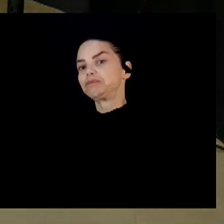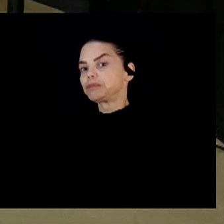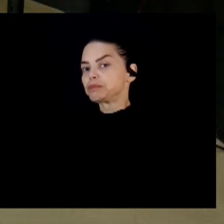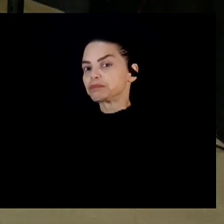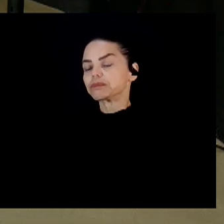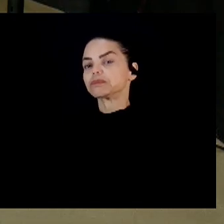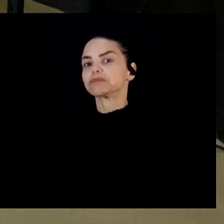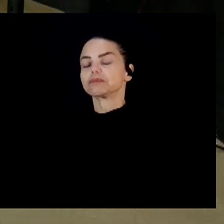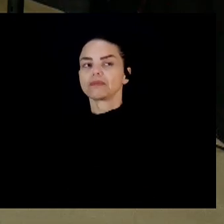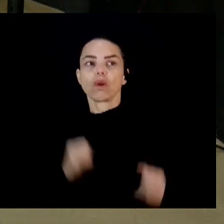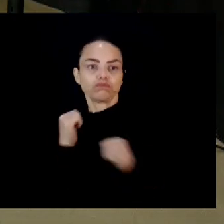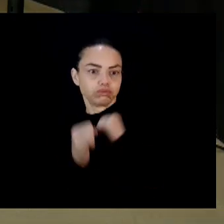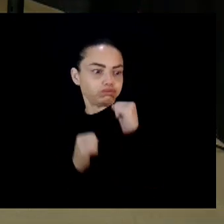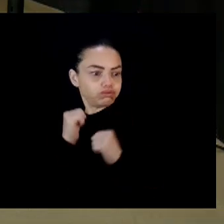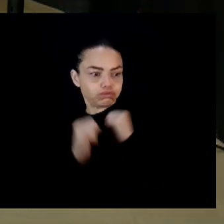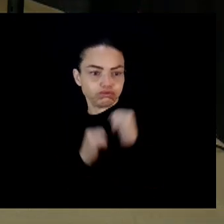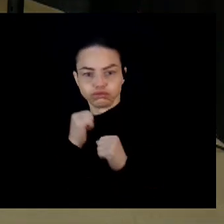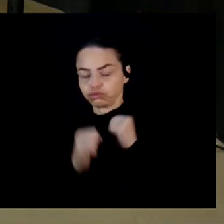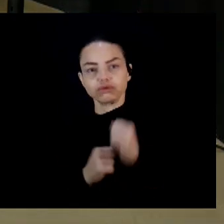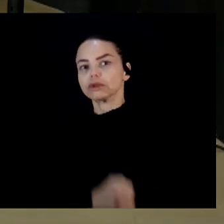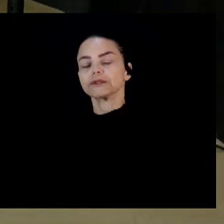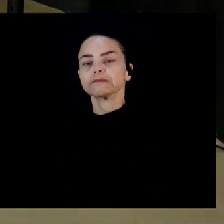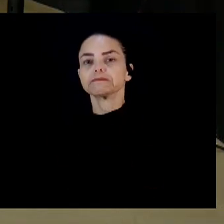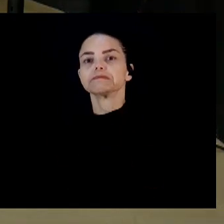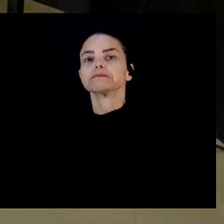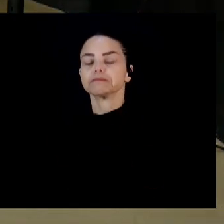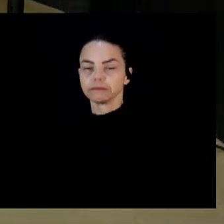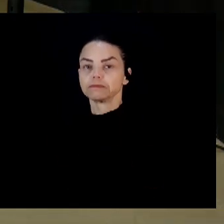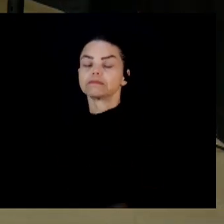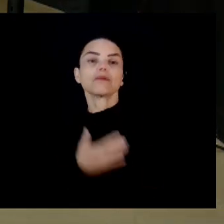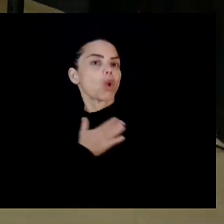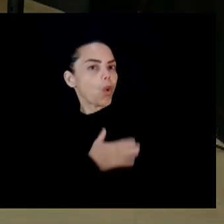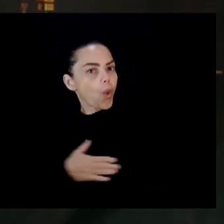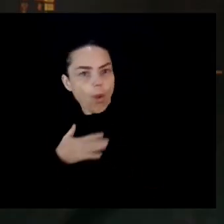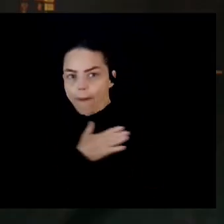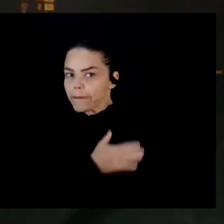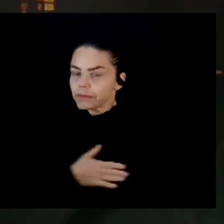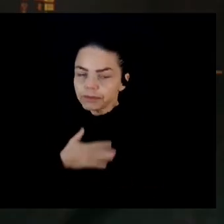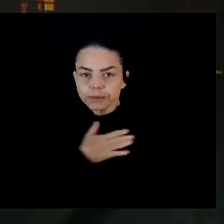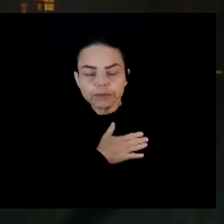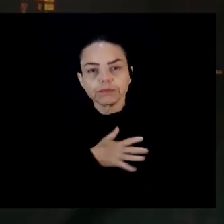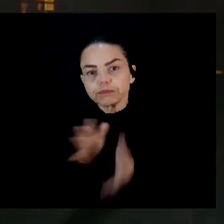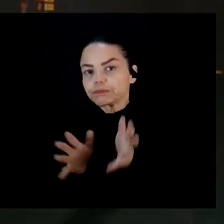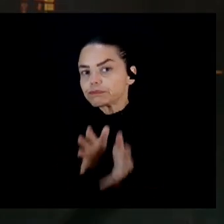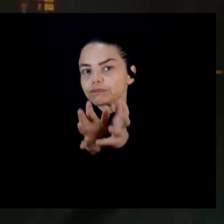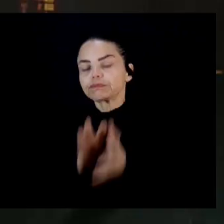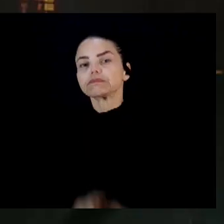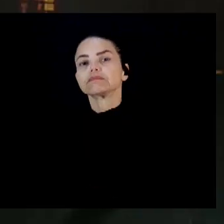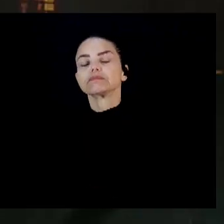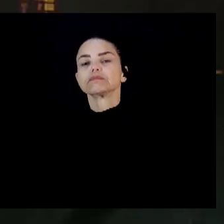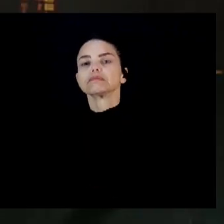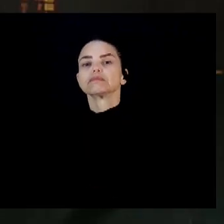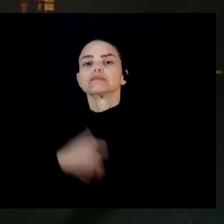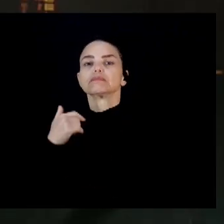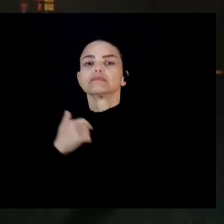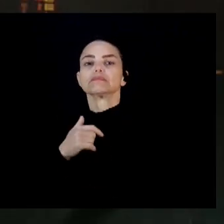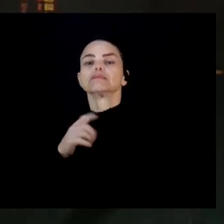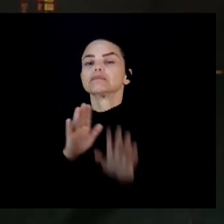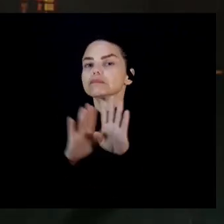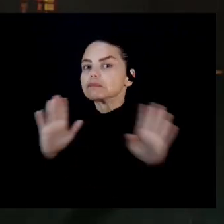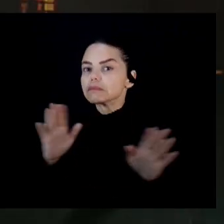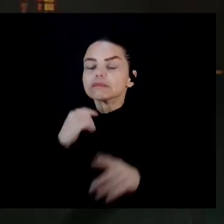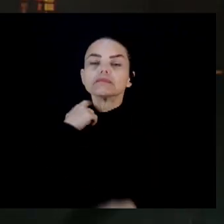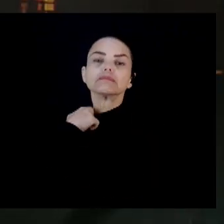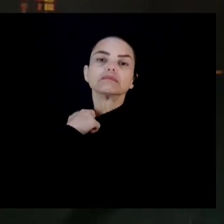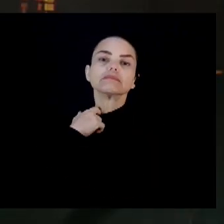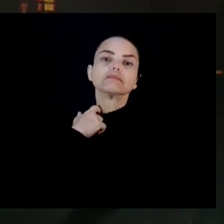corrida. Que a corrida é algo para dar prazer, é algo para incentivar a atividade física, mas aí está se